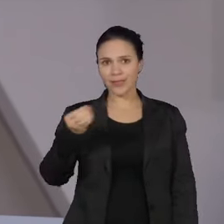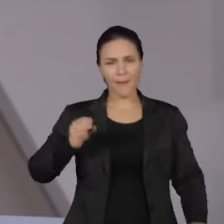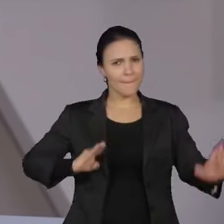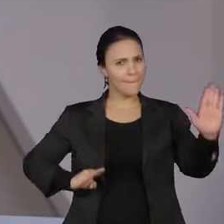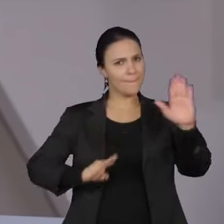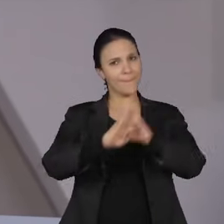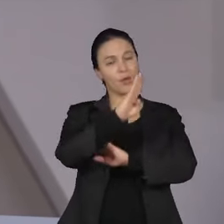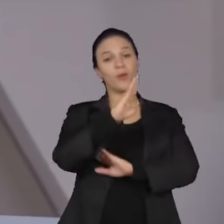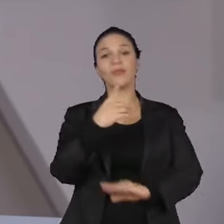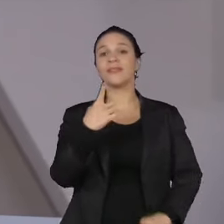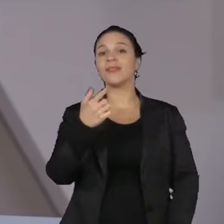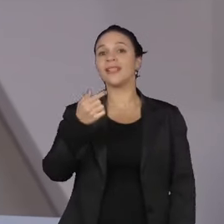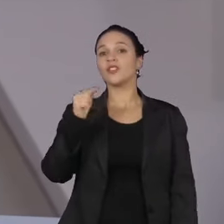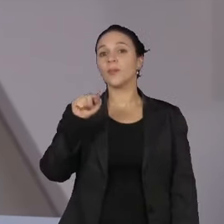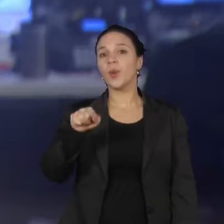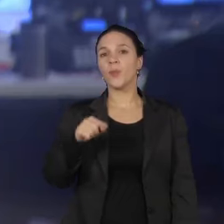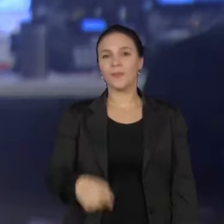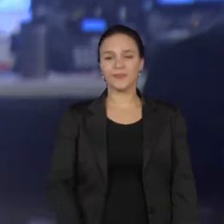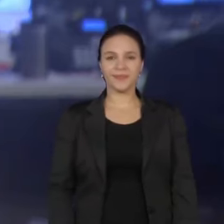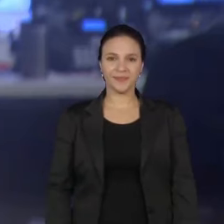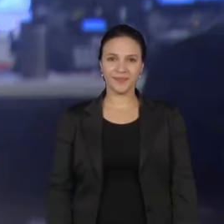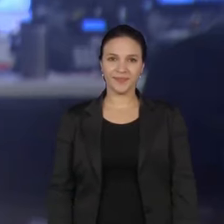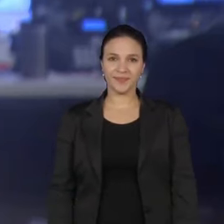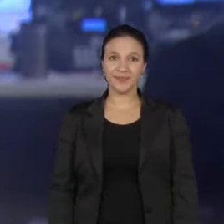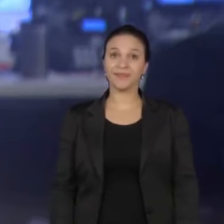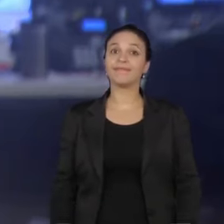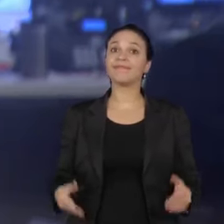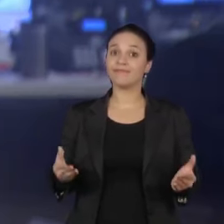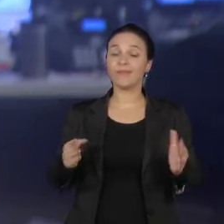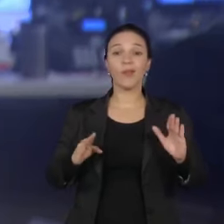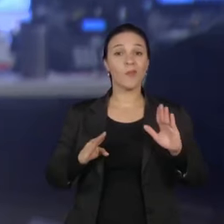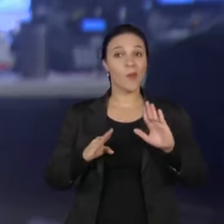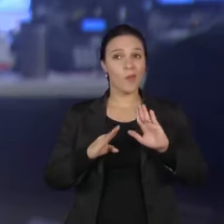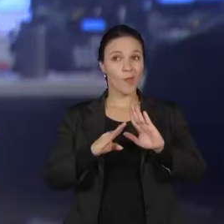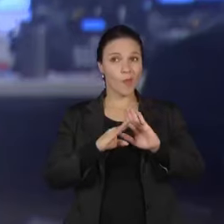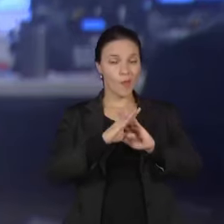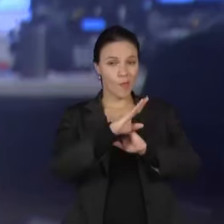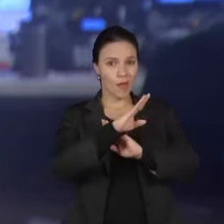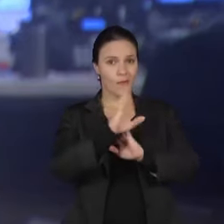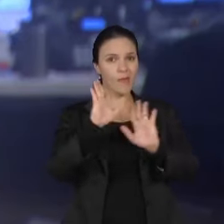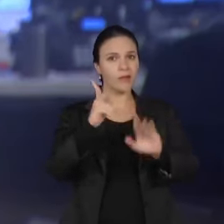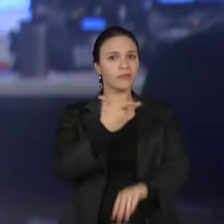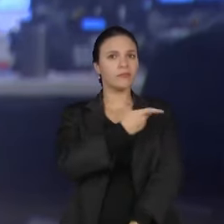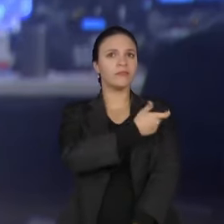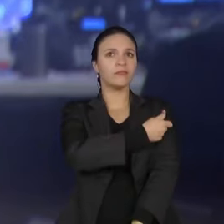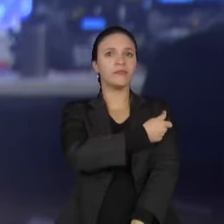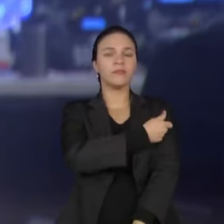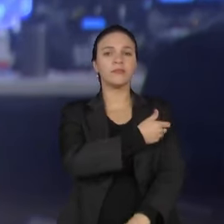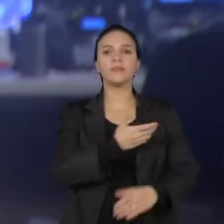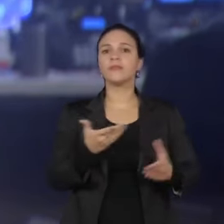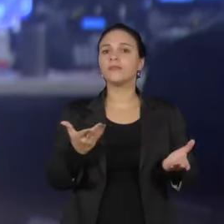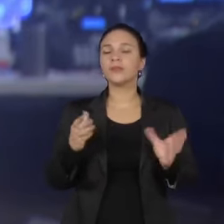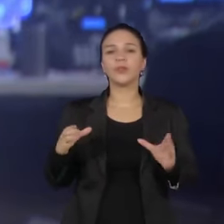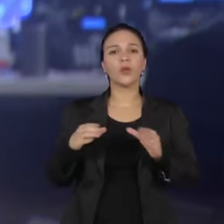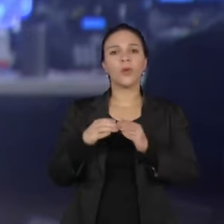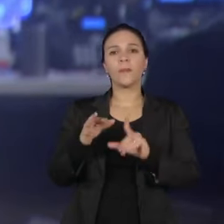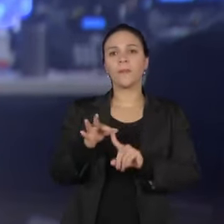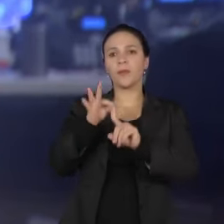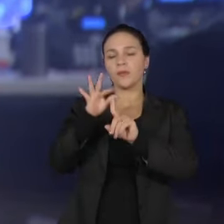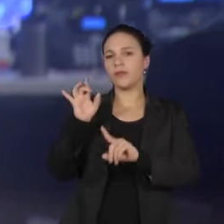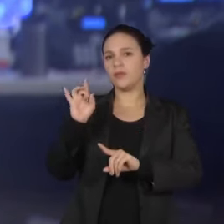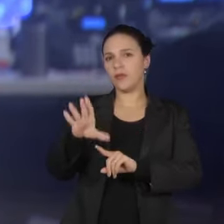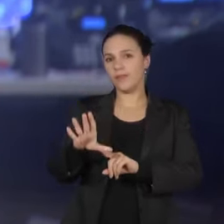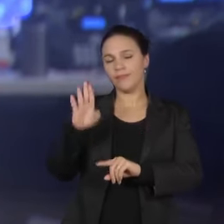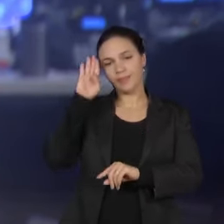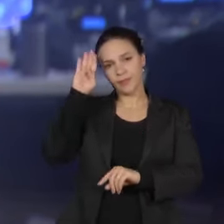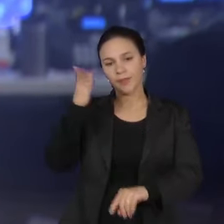para 17 mil. Apesar desse aumento, a vacinação segue apenas para grupos prioritários,